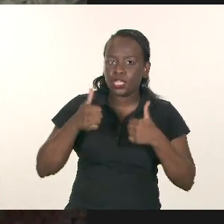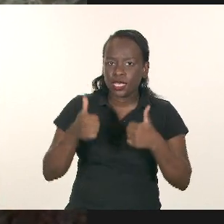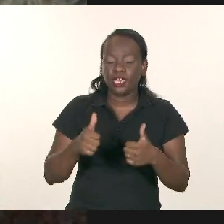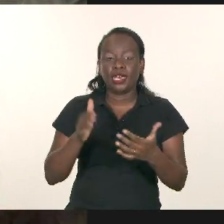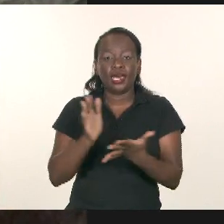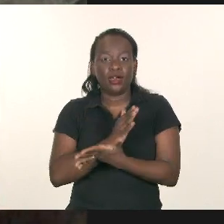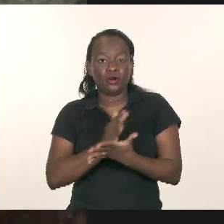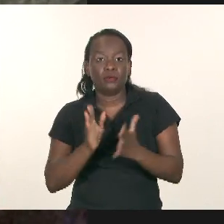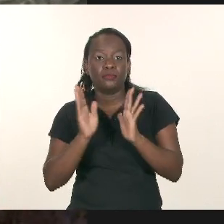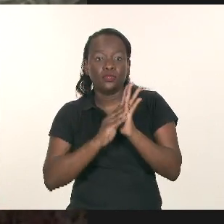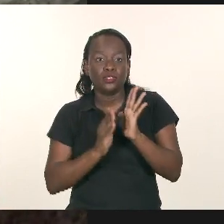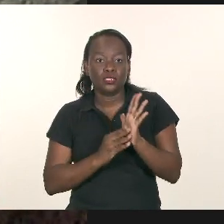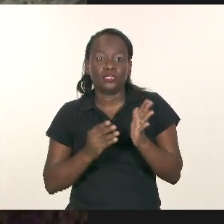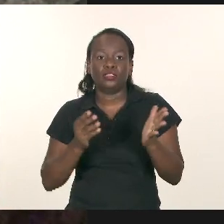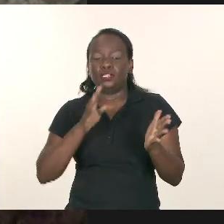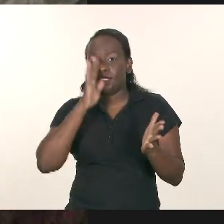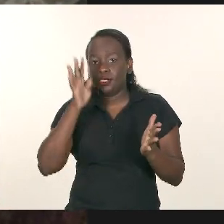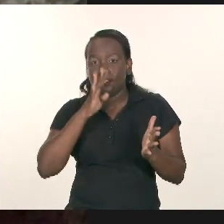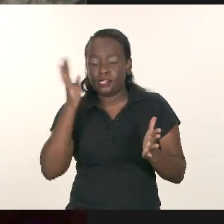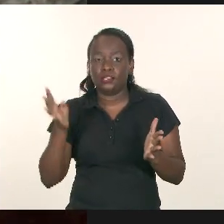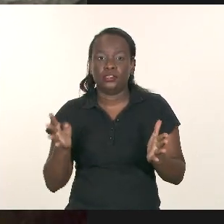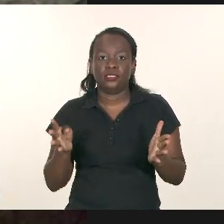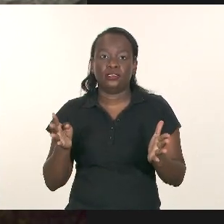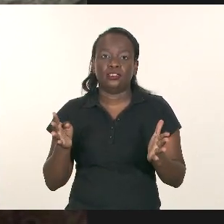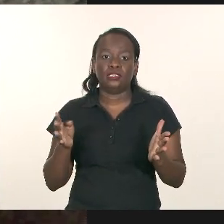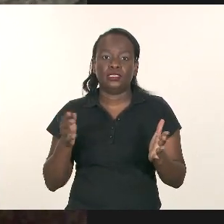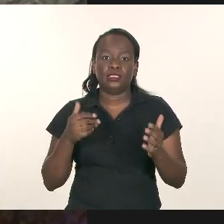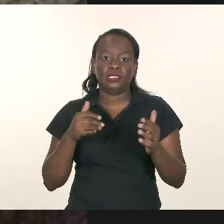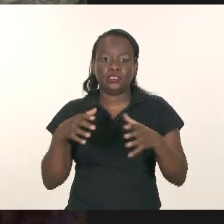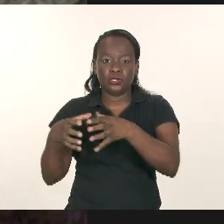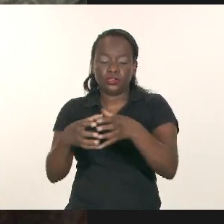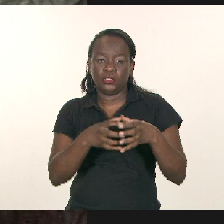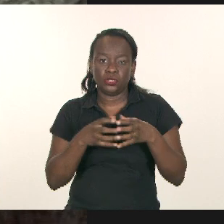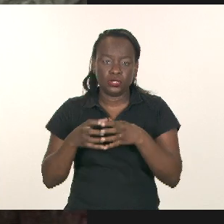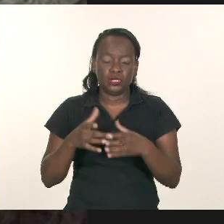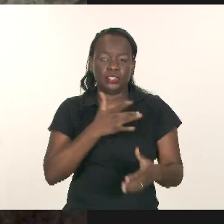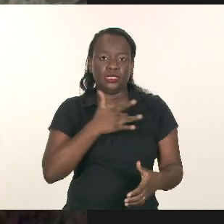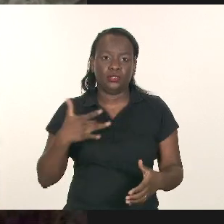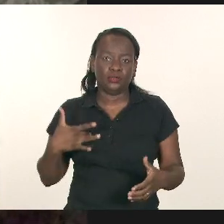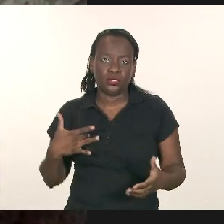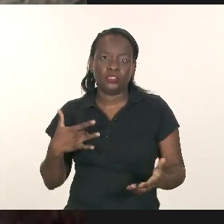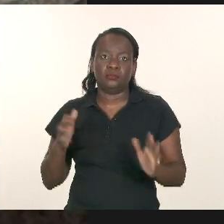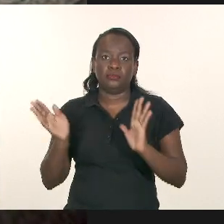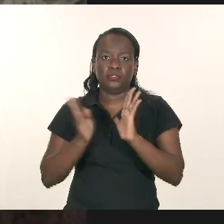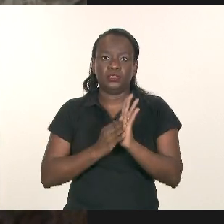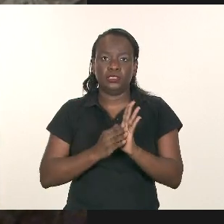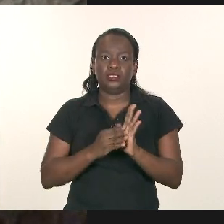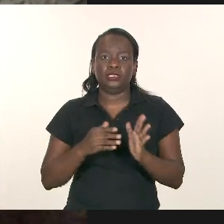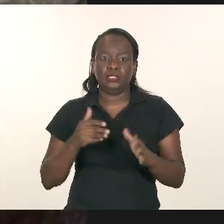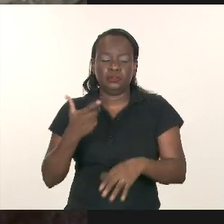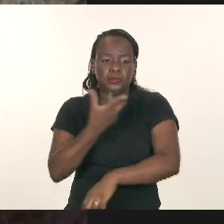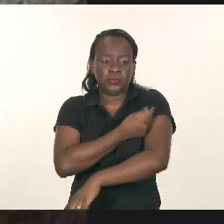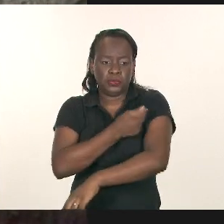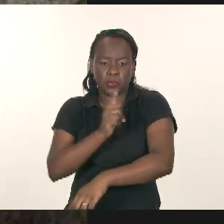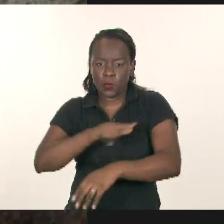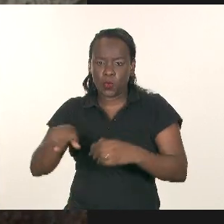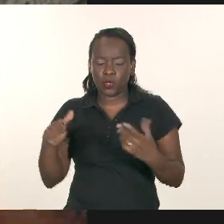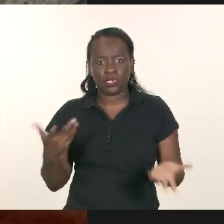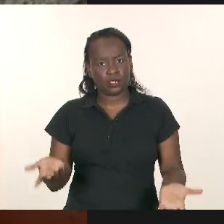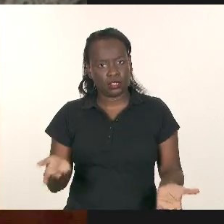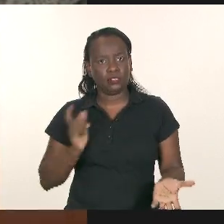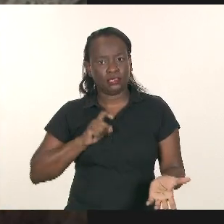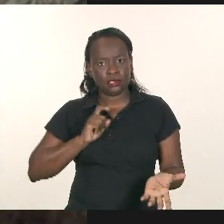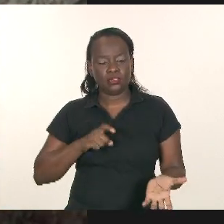algumas colocando esse absurdo de alguns segmentos da saúde, colocando ar nas pessoas, em vez da vacina.